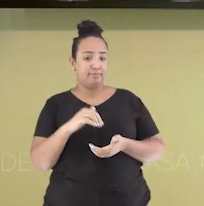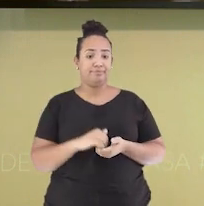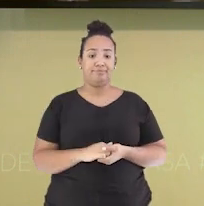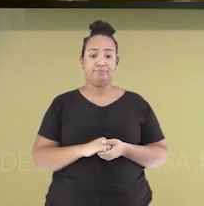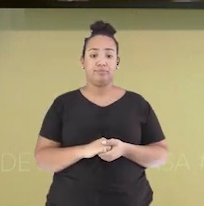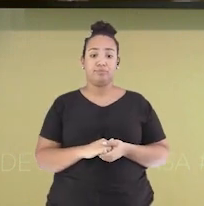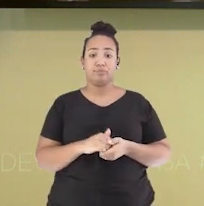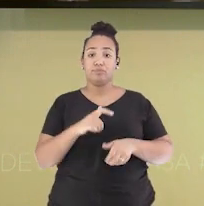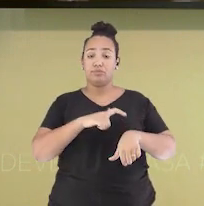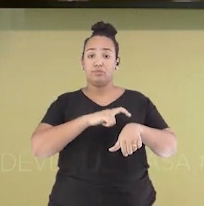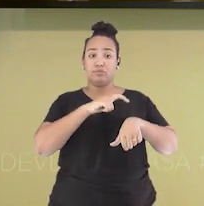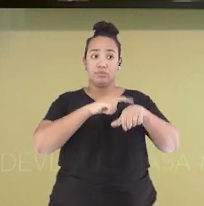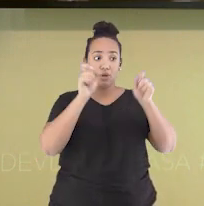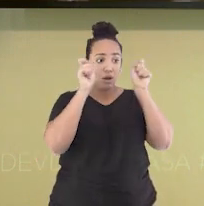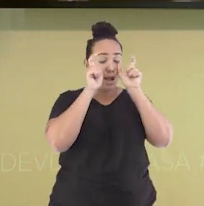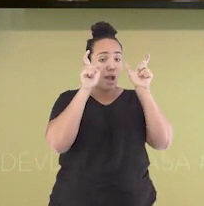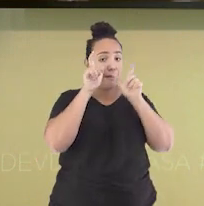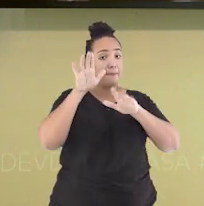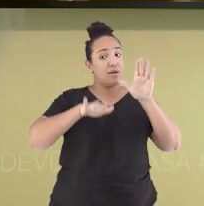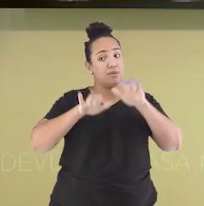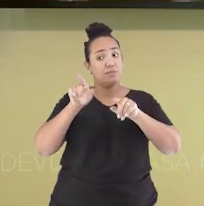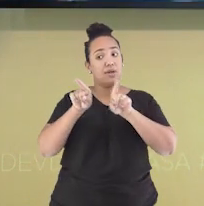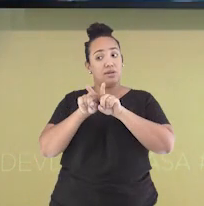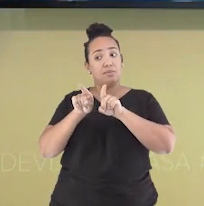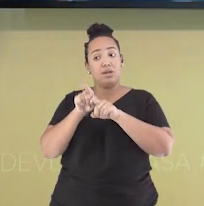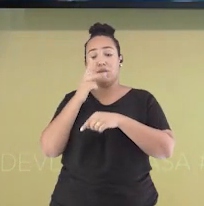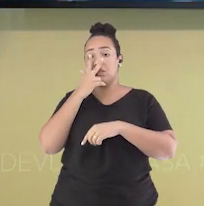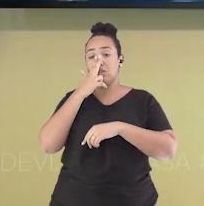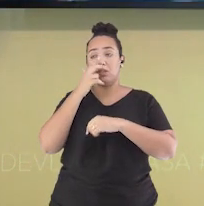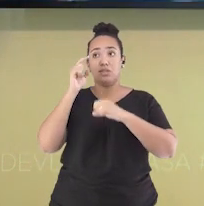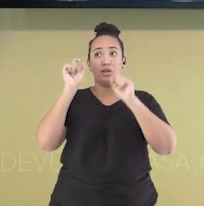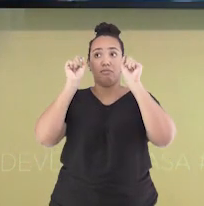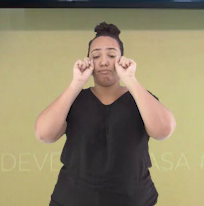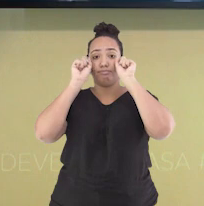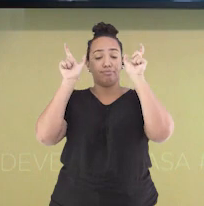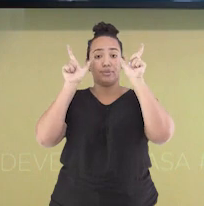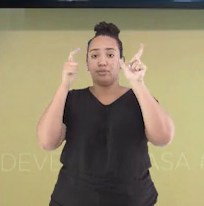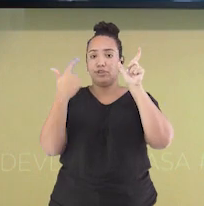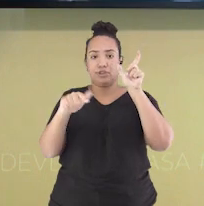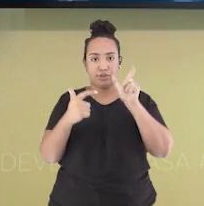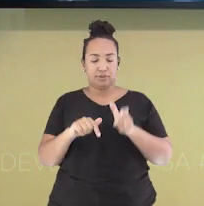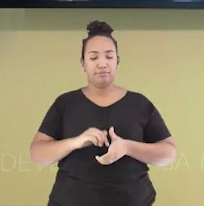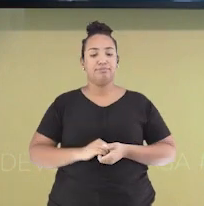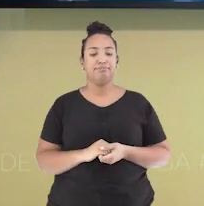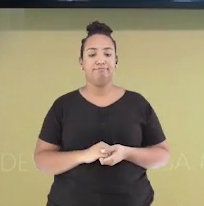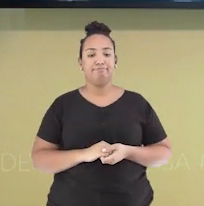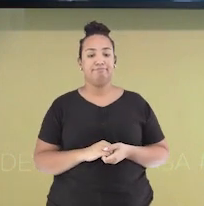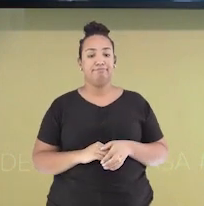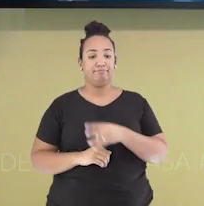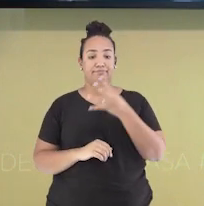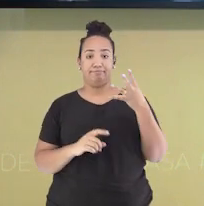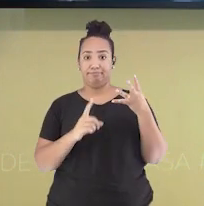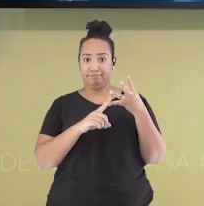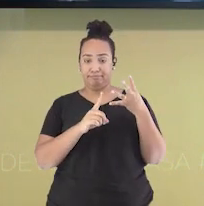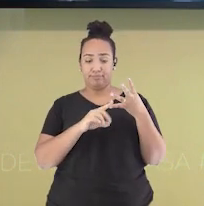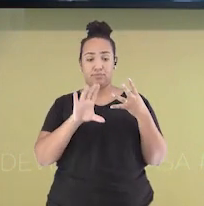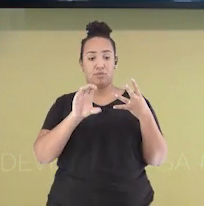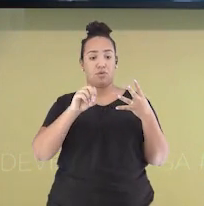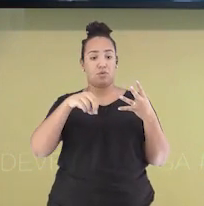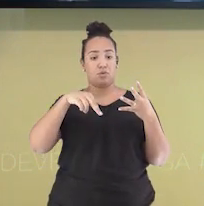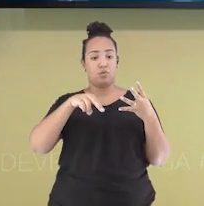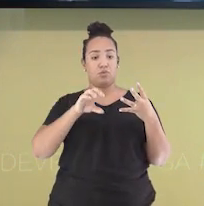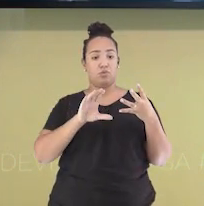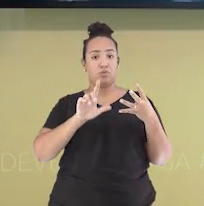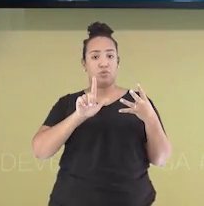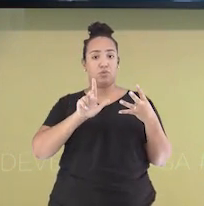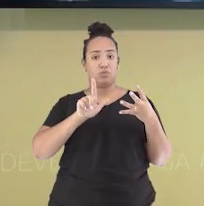atento, ora parecia estar no mundo da lua. As conjunções coordenativas conclusivas são utilizadas para causar uma